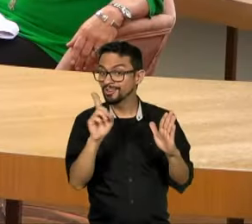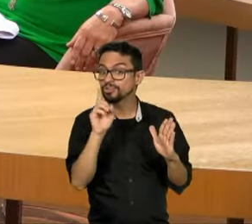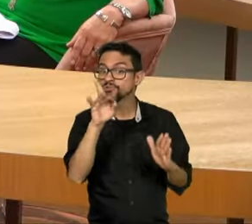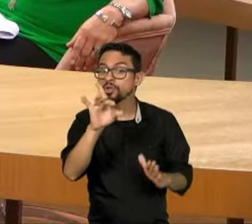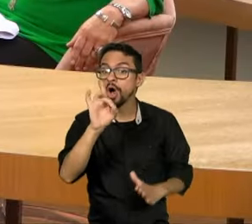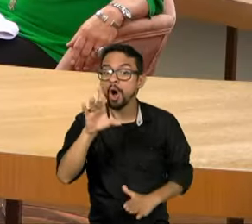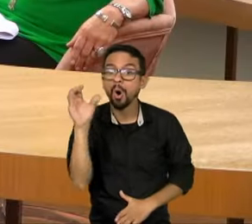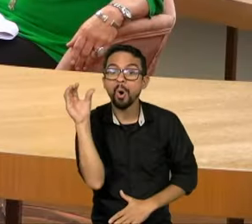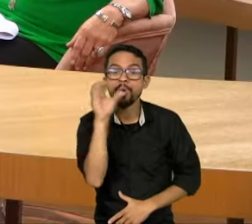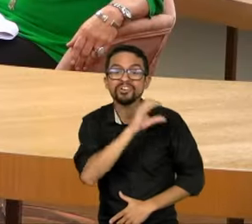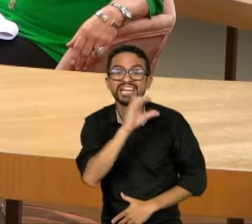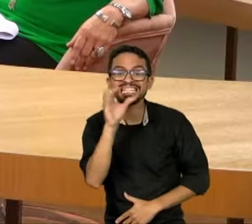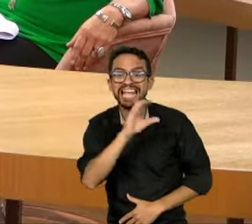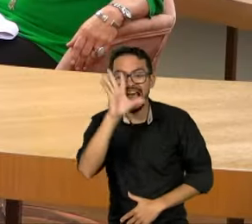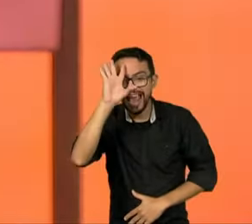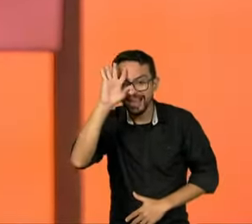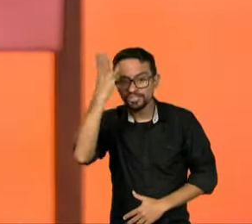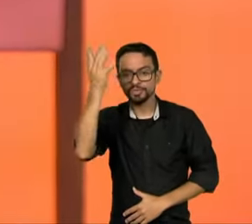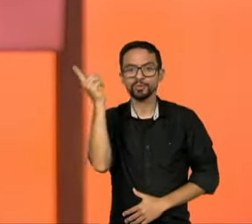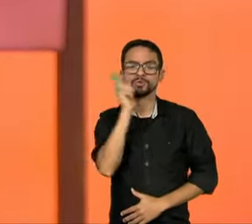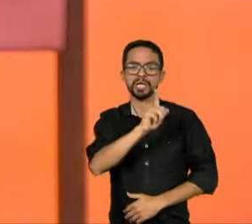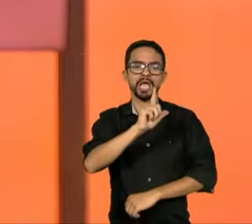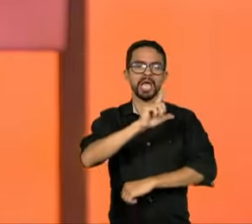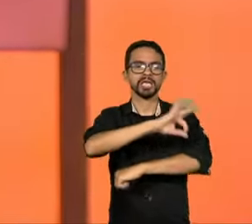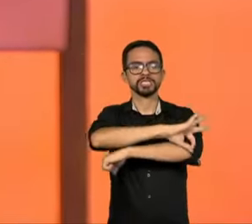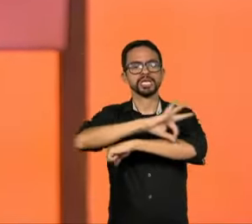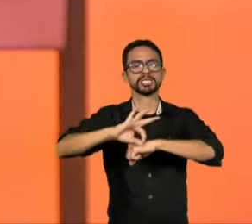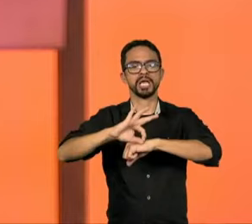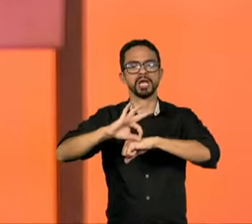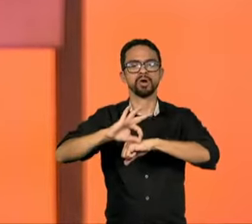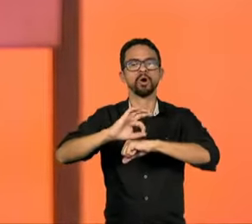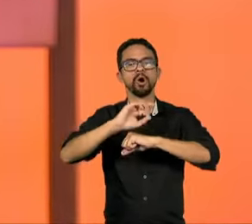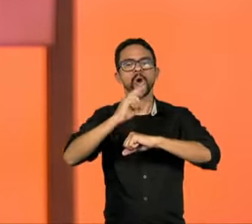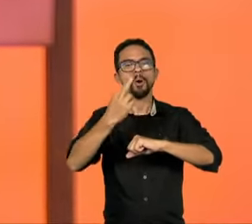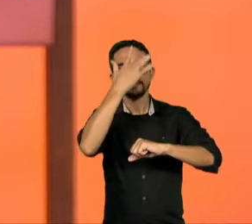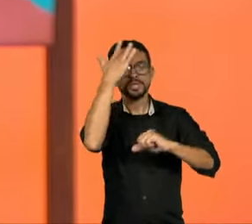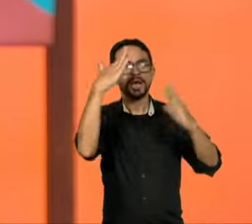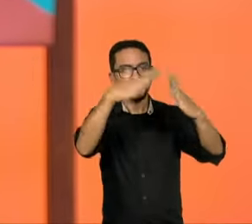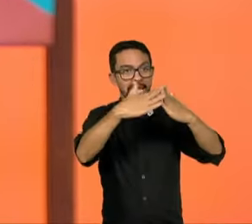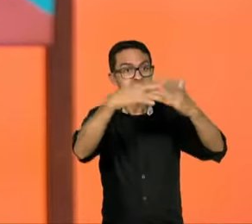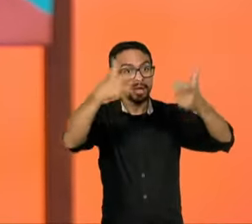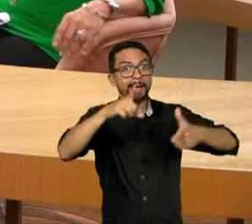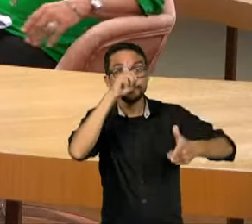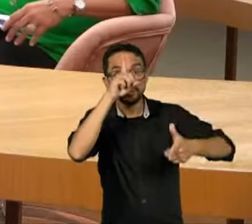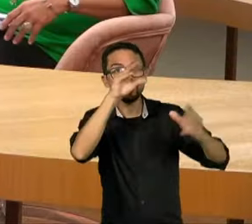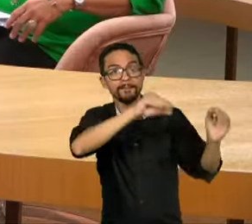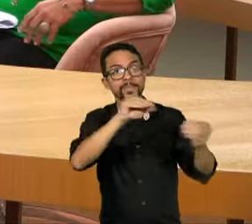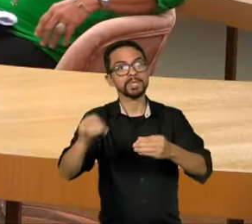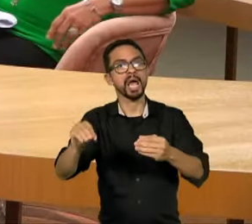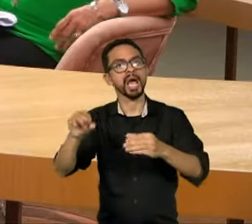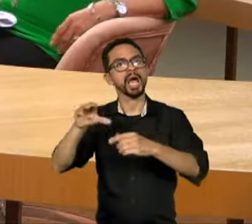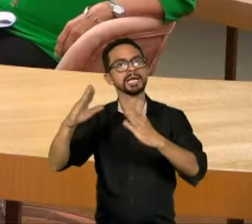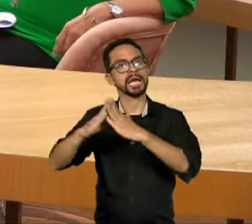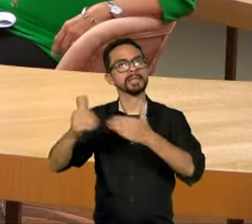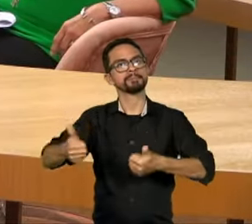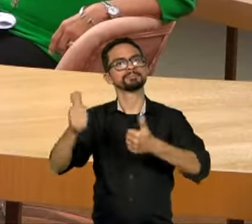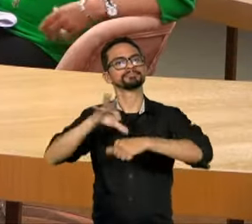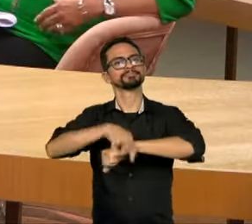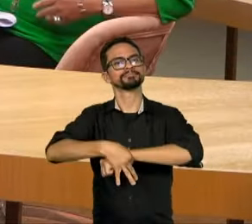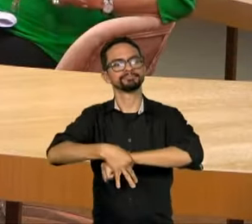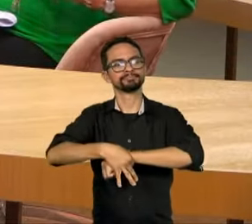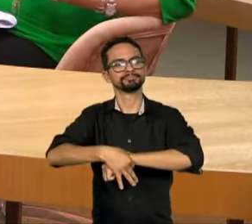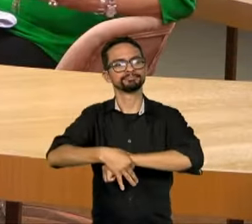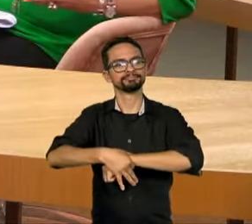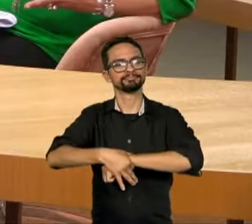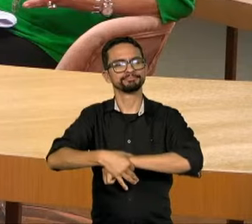consiga se resolver ou com engenharia ou com a remoção das pessoas para uma área segura. E a gente tem muita, né, Gustavo? Eu fico pensando assim, a gente tem